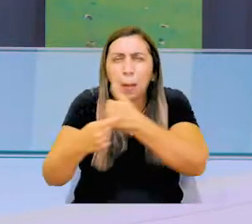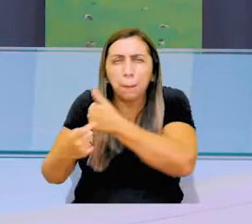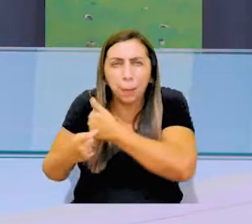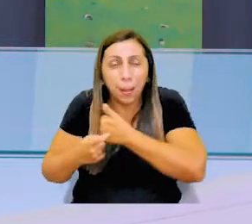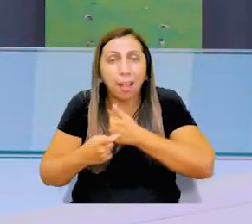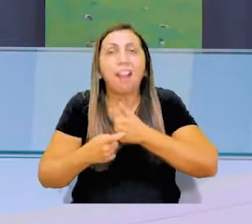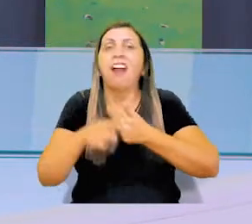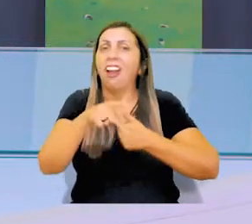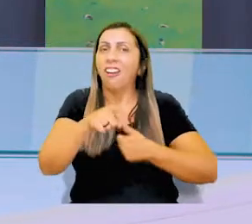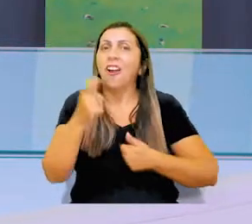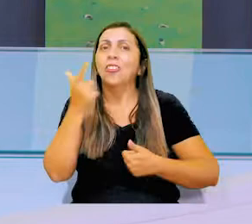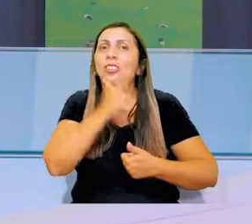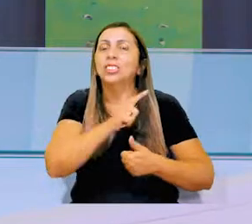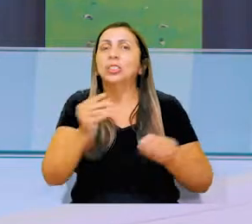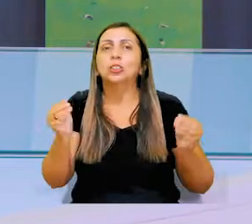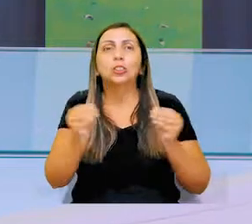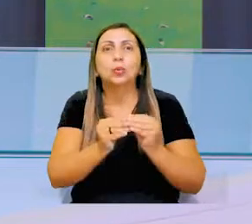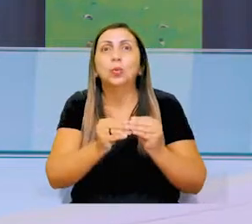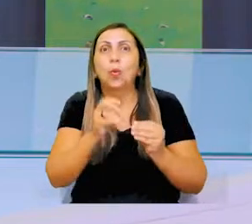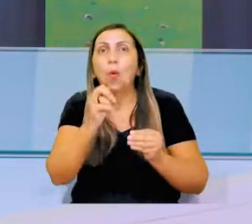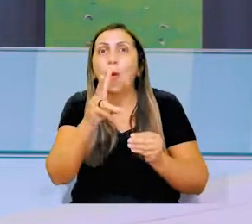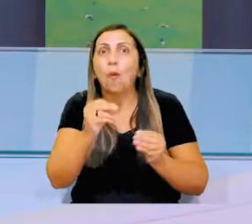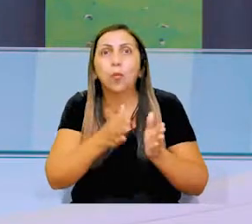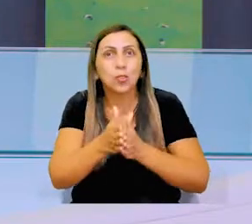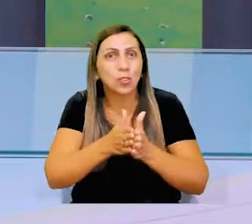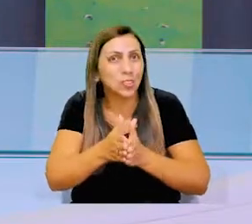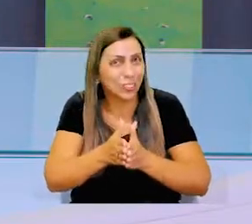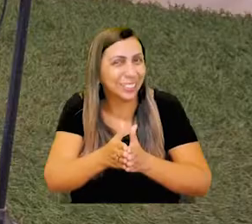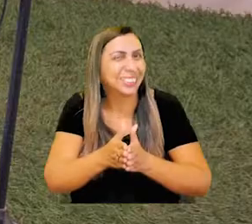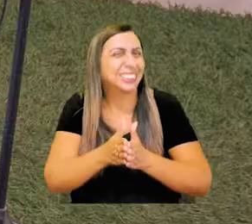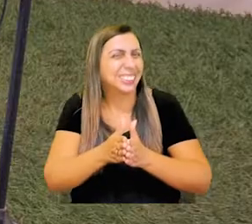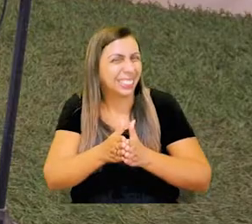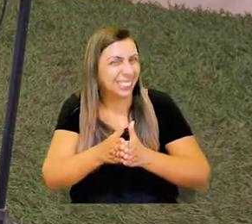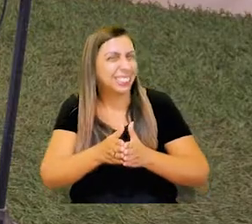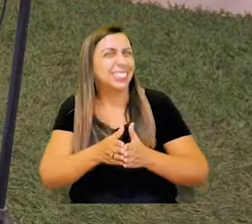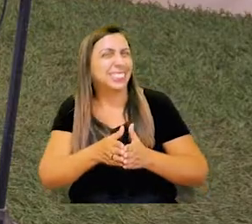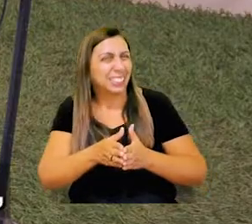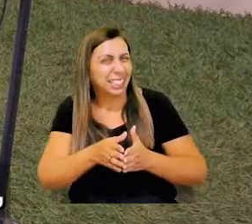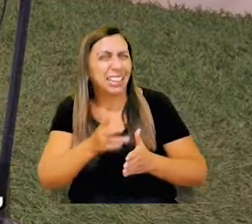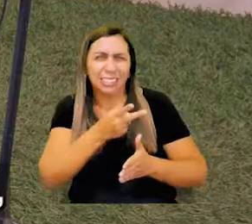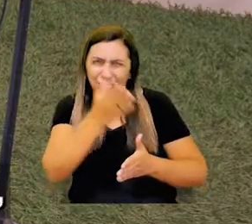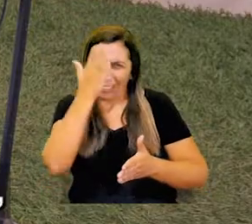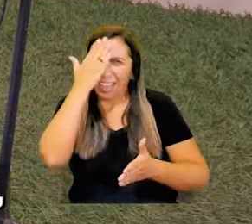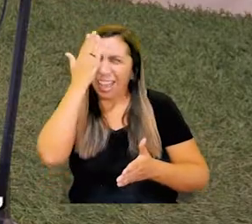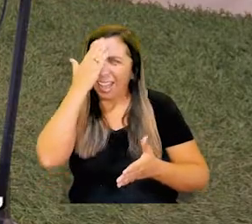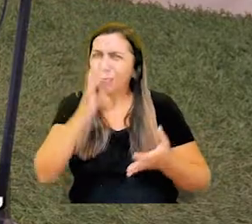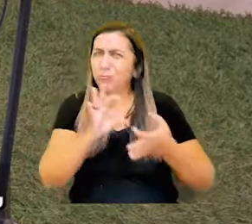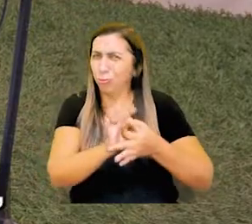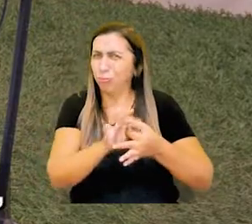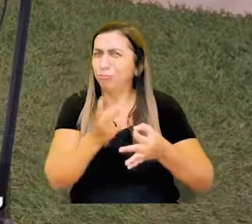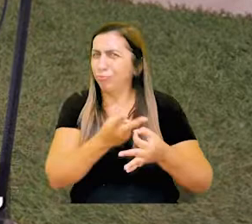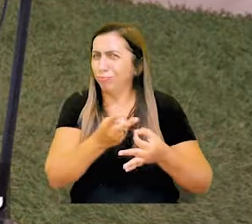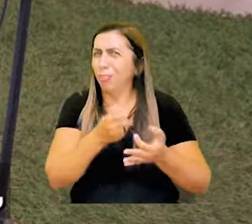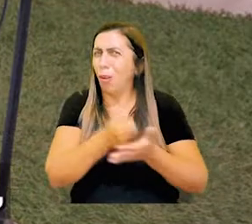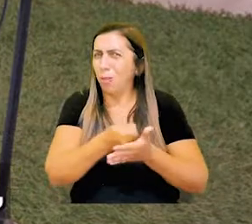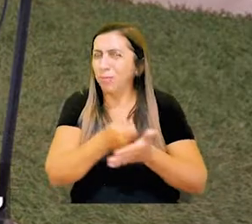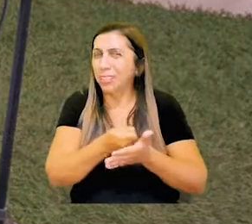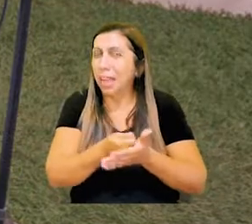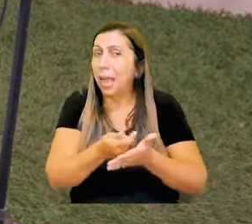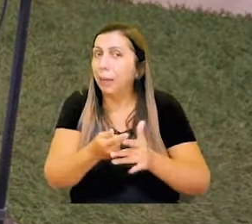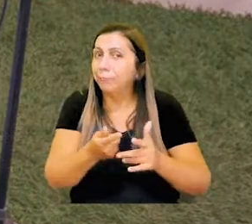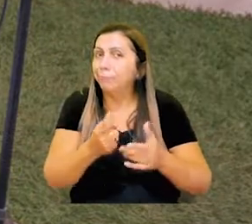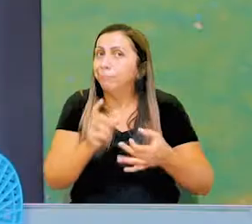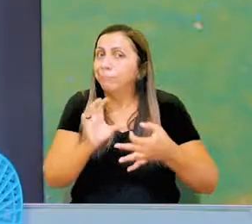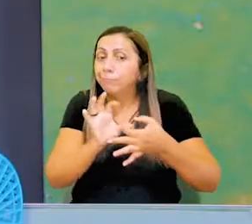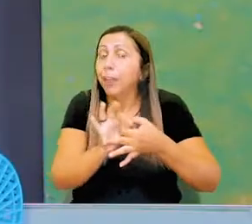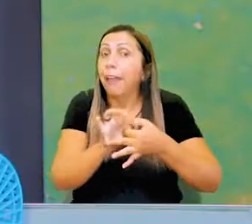ativar a notificação, você vai ganhar uma pratada de cuscuz com ovo. Porque o bicho, você sabe, são íntimos cuscuz com ovo,